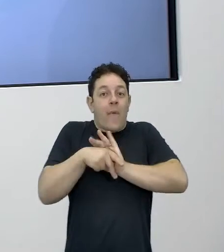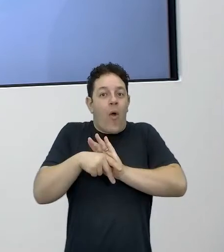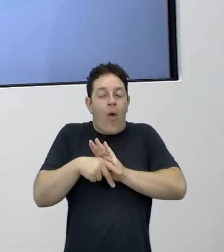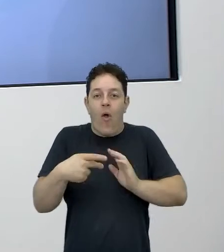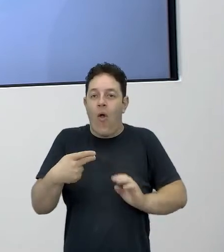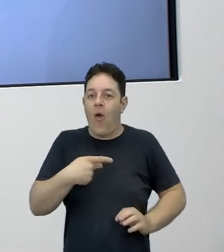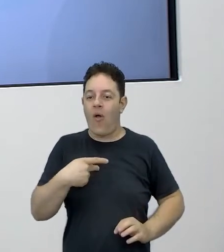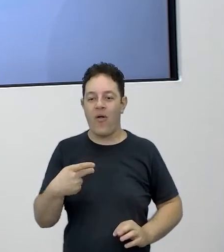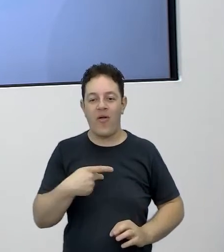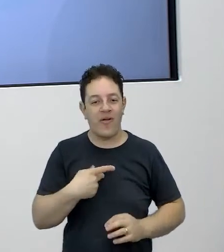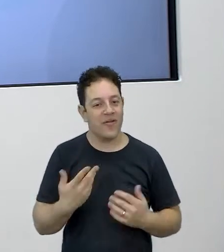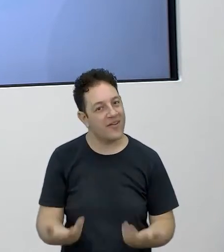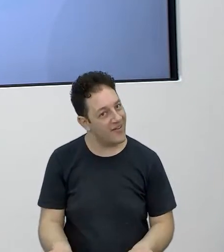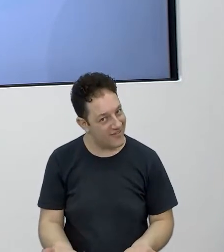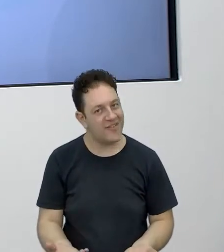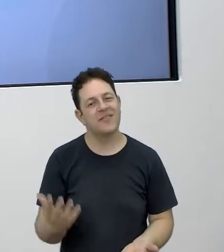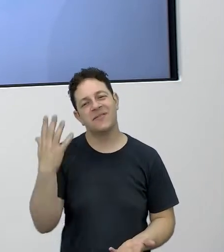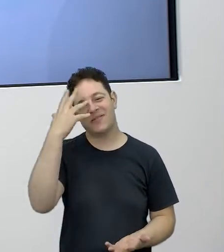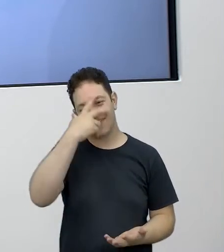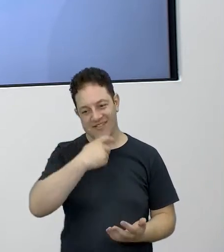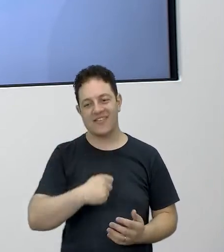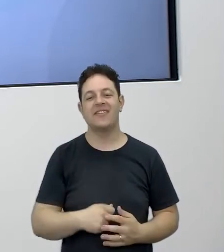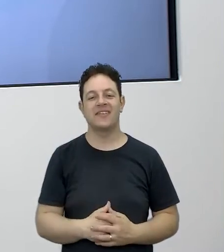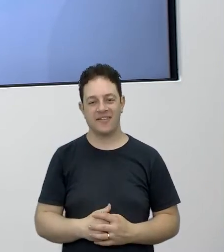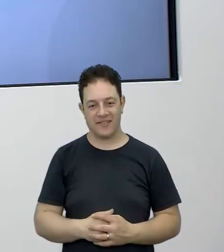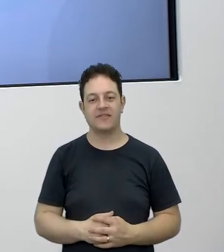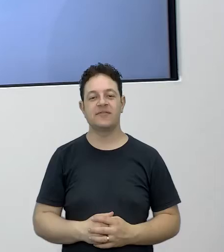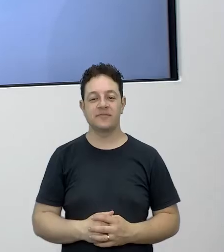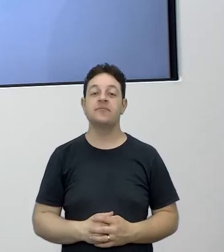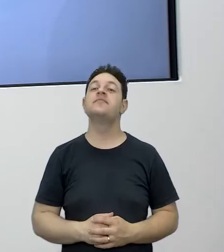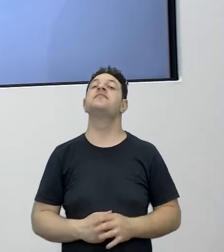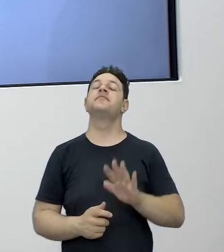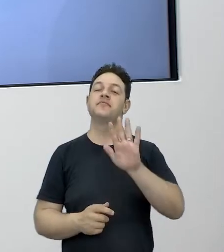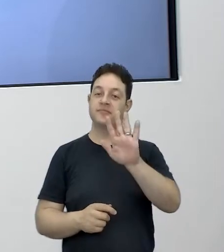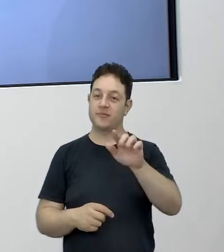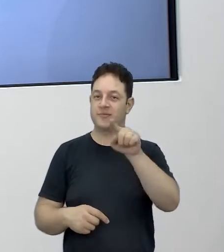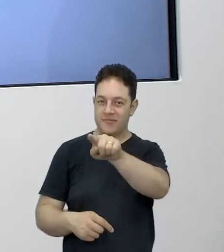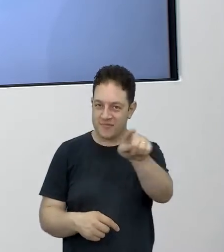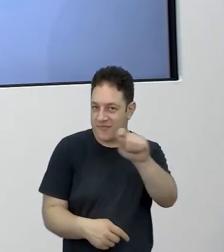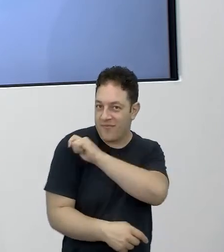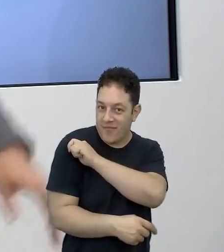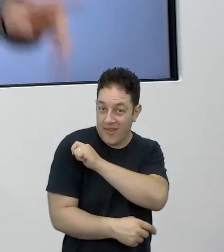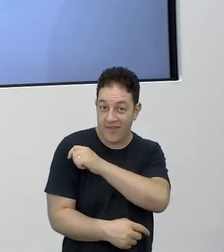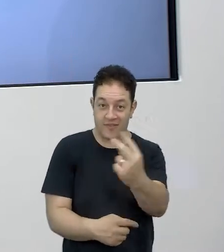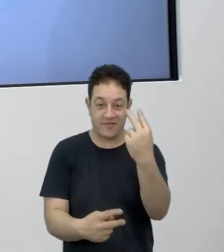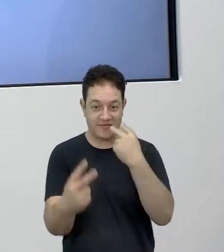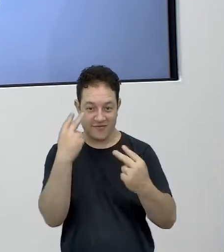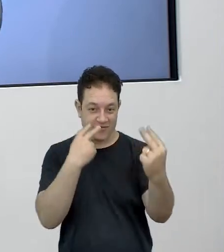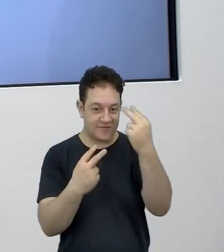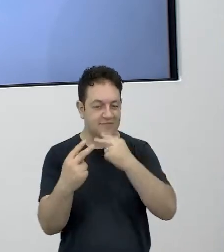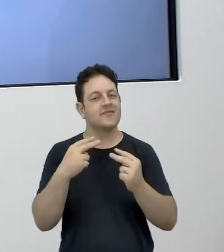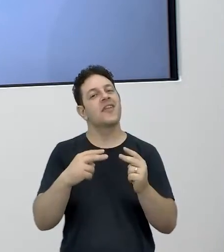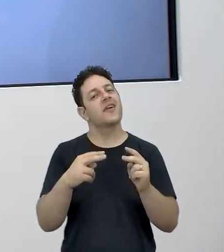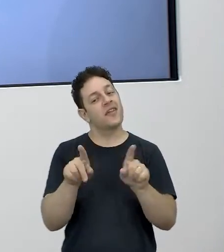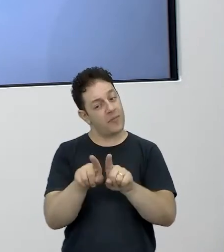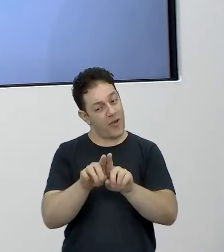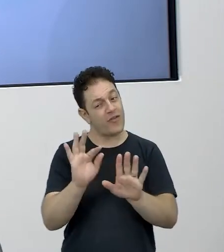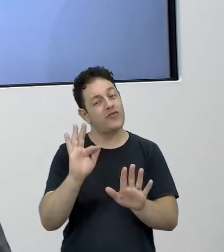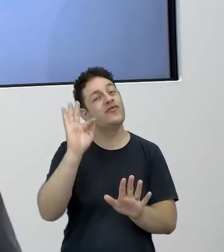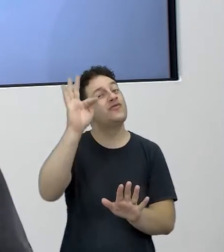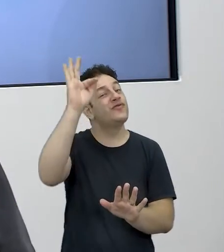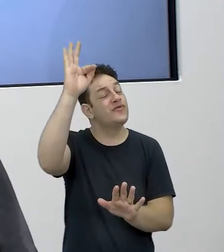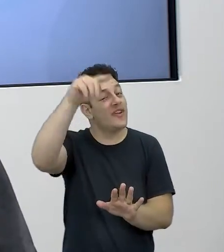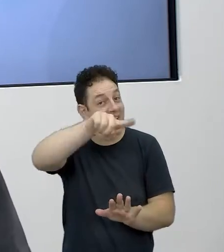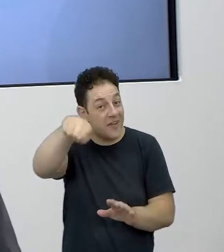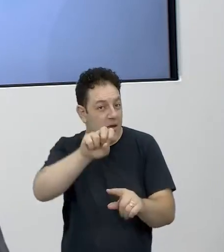Que maravilha. Muito bonito. Esses nossos aluninhos que estão nos assistindo, que lá no futuro, né, vão começar